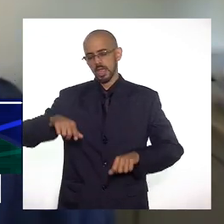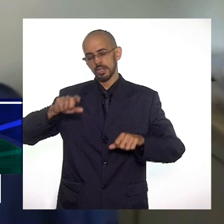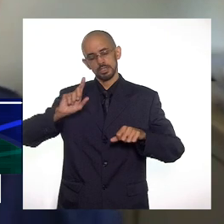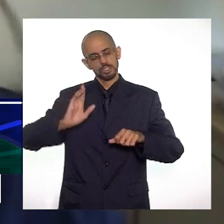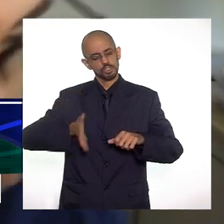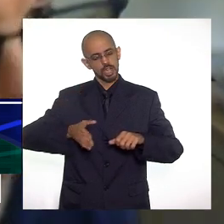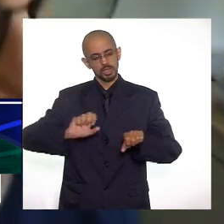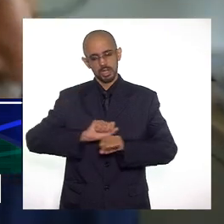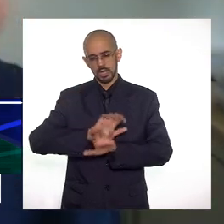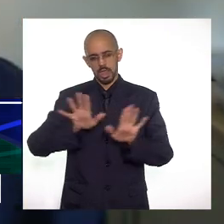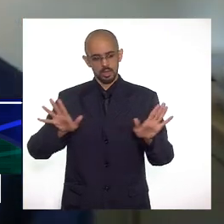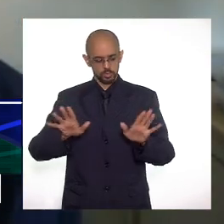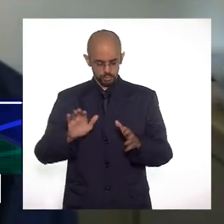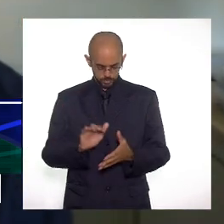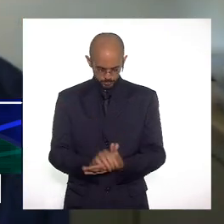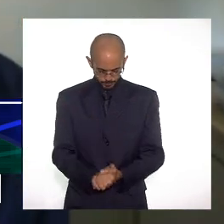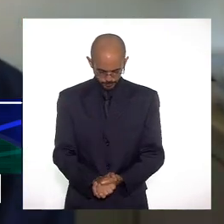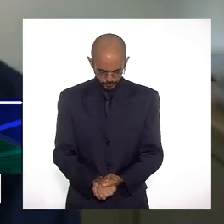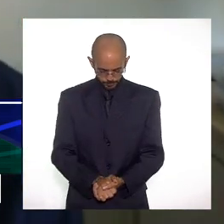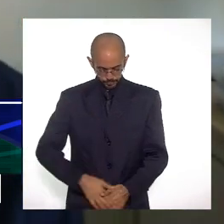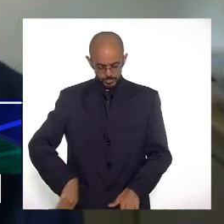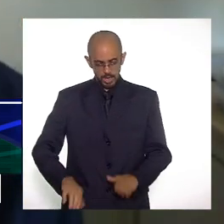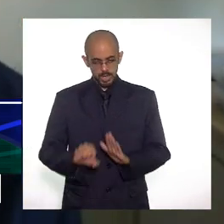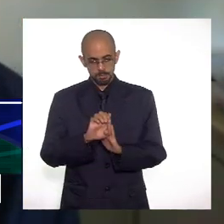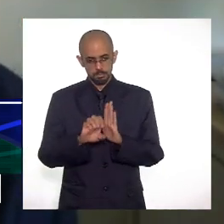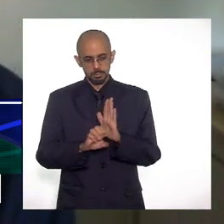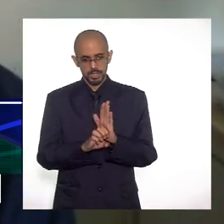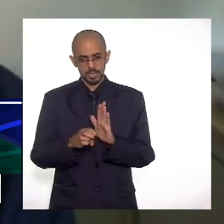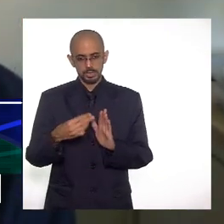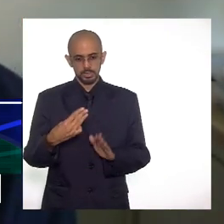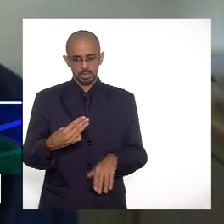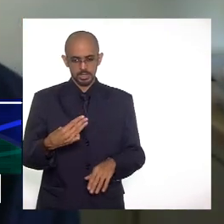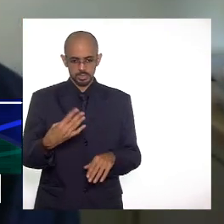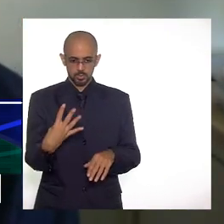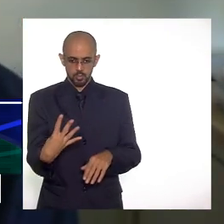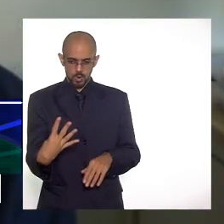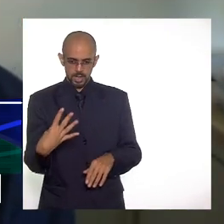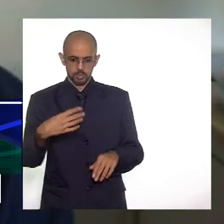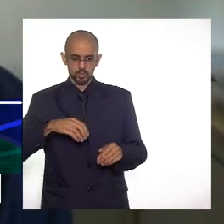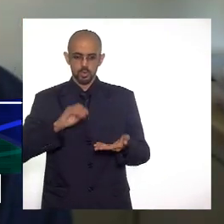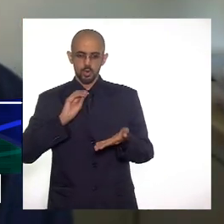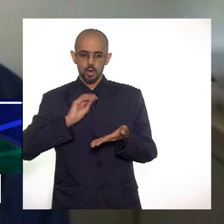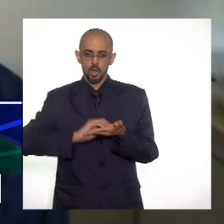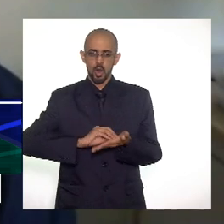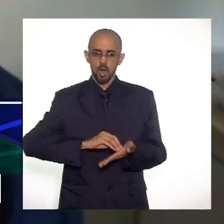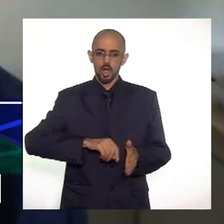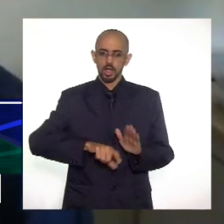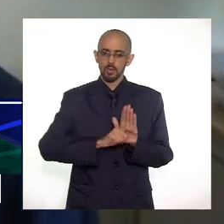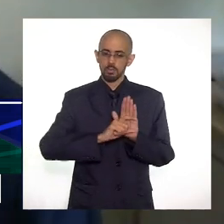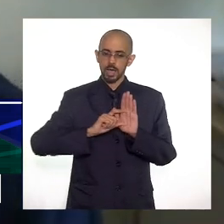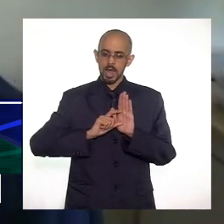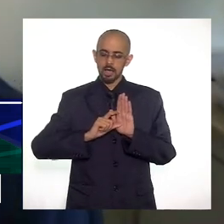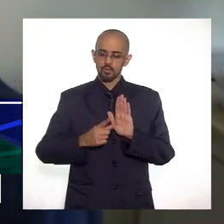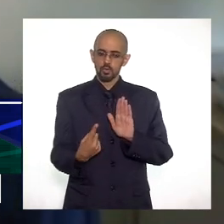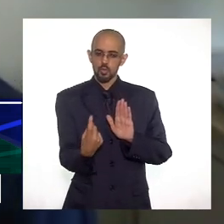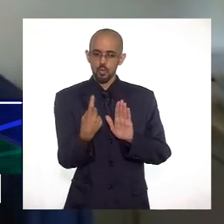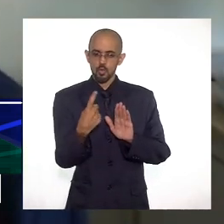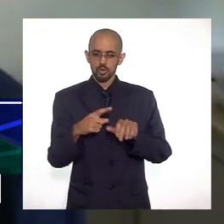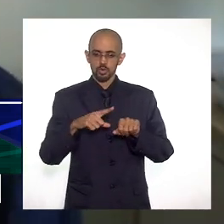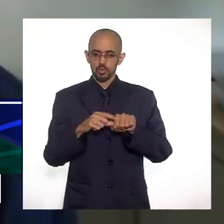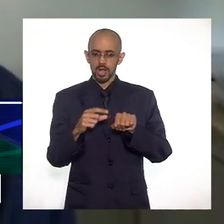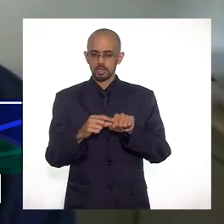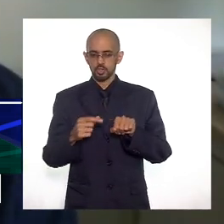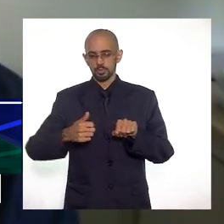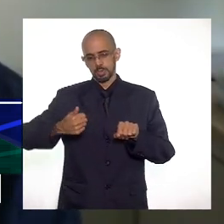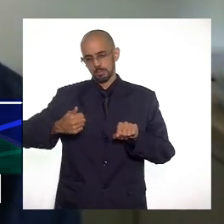claro. A emenda 3 e 4 introduz parágrafo único no artigo 1º e 2º e é